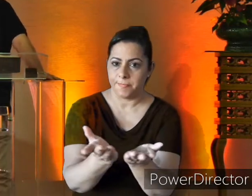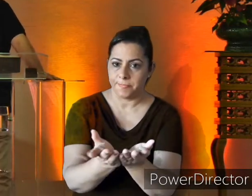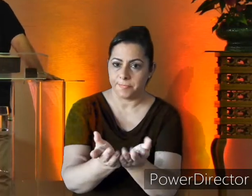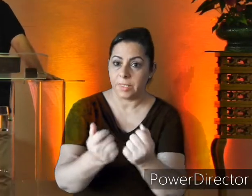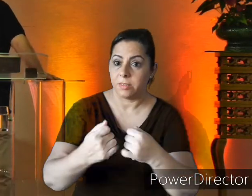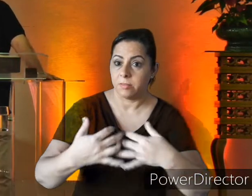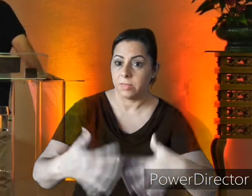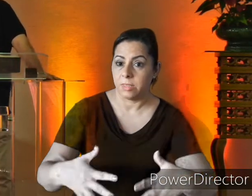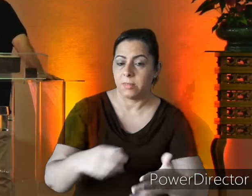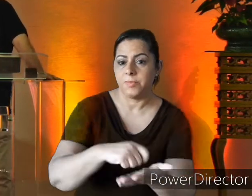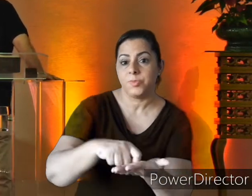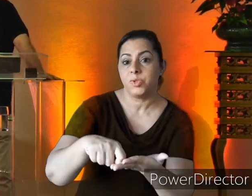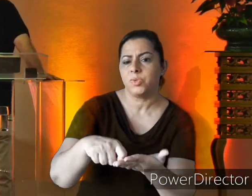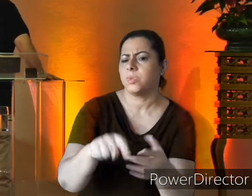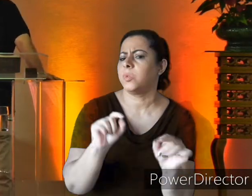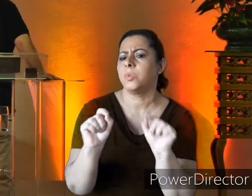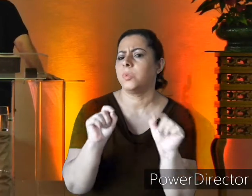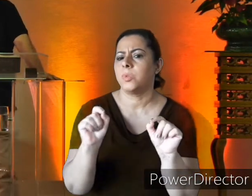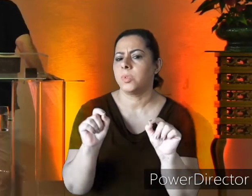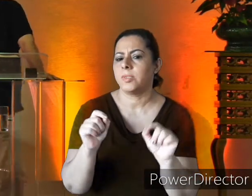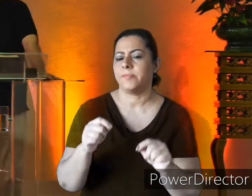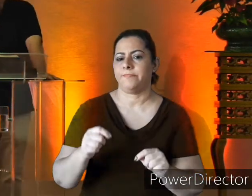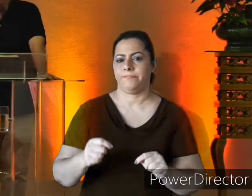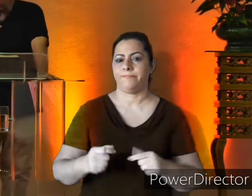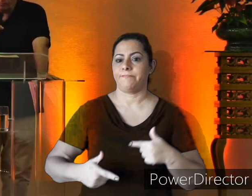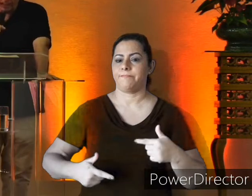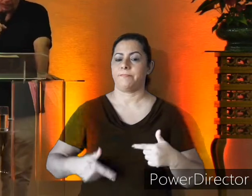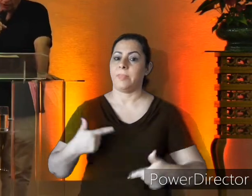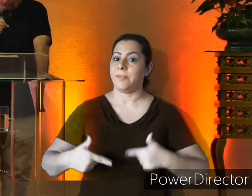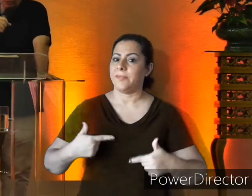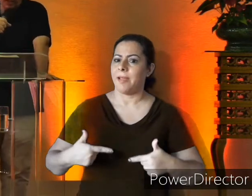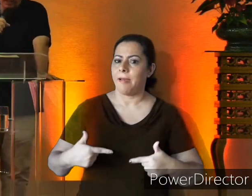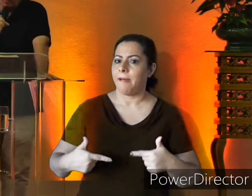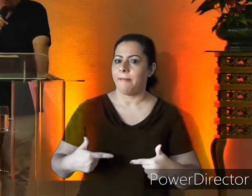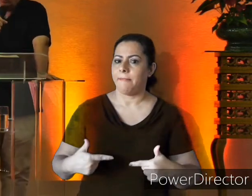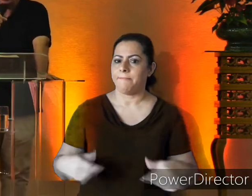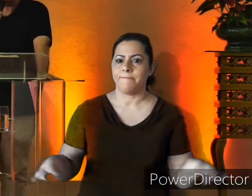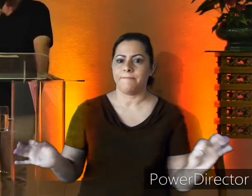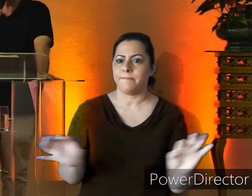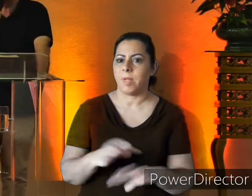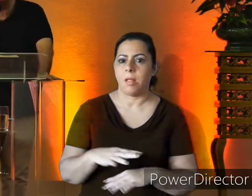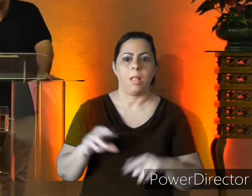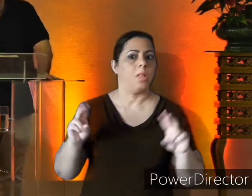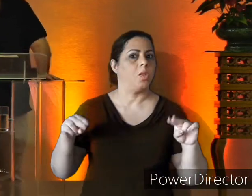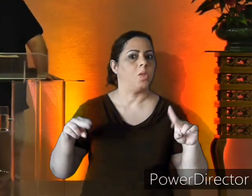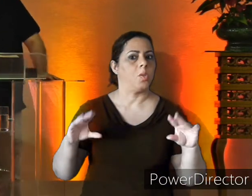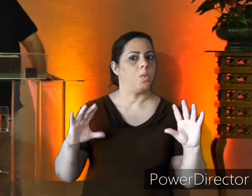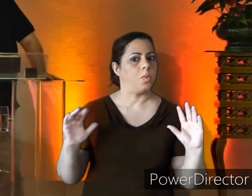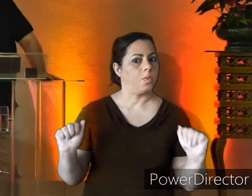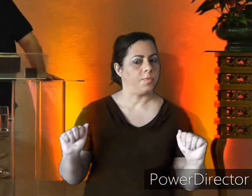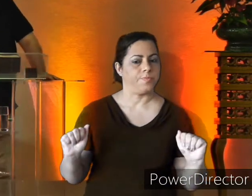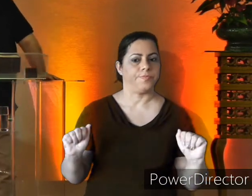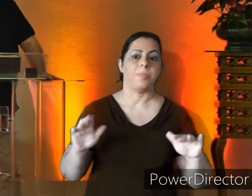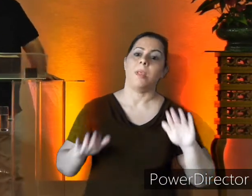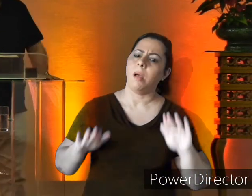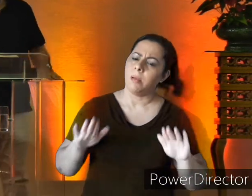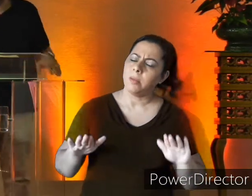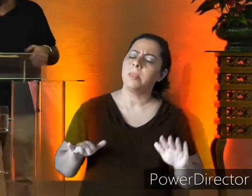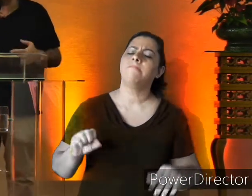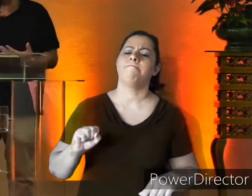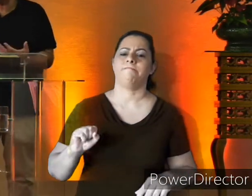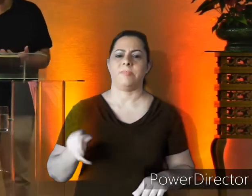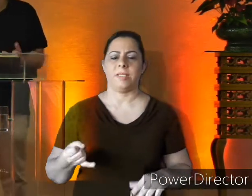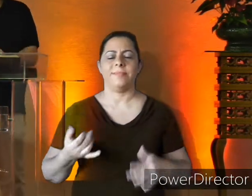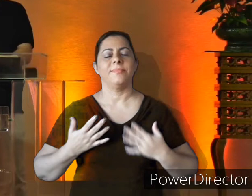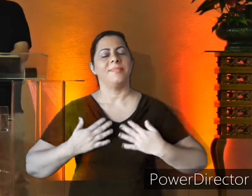guerra nunca vai parar. Mesmo que em alguns momentos, em um tempo, um grande tempo, venhamos viver